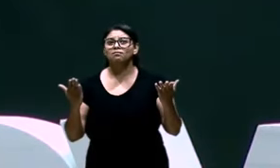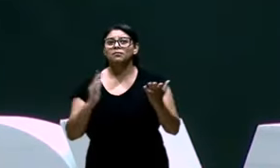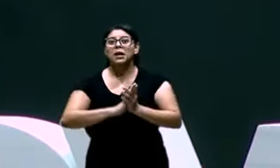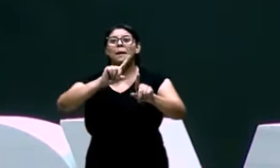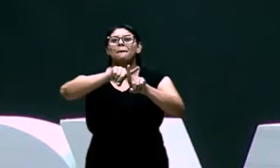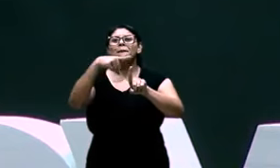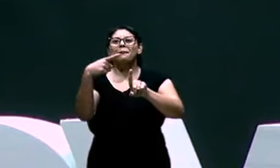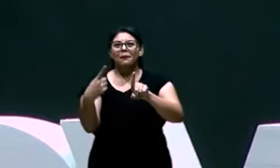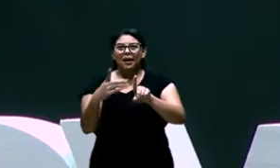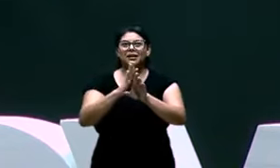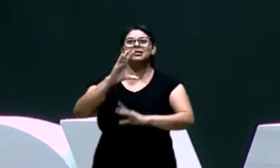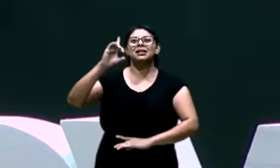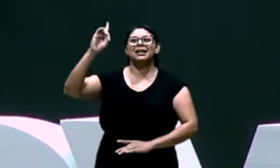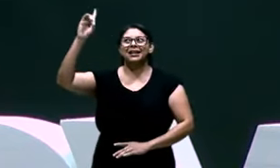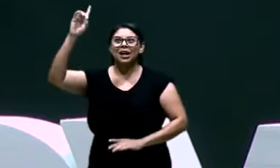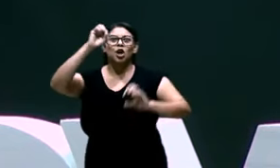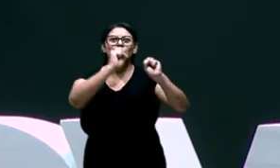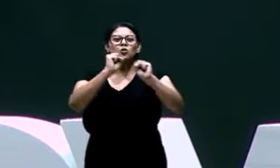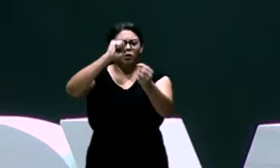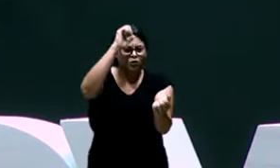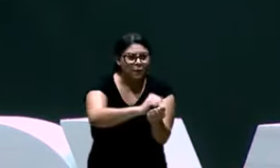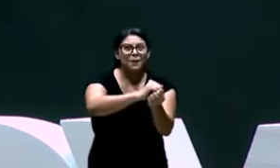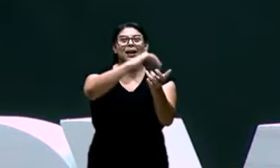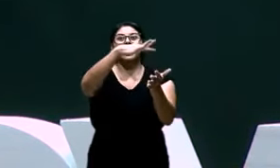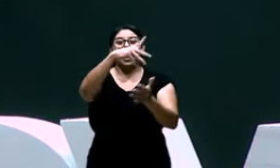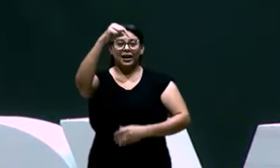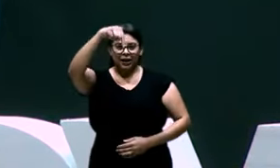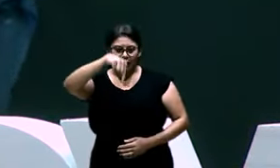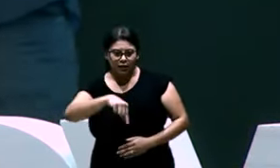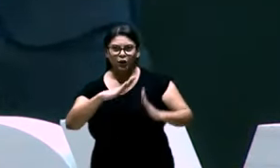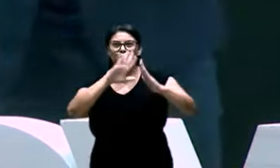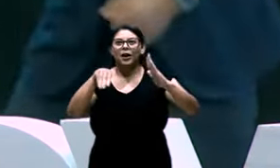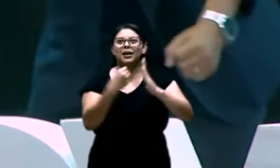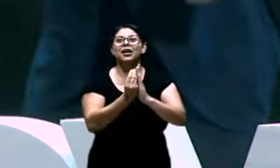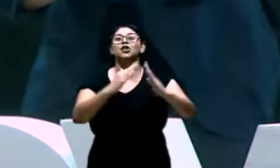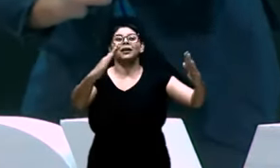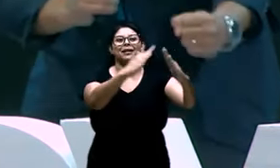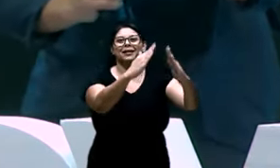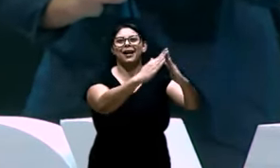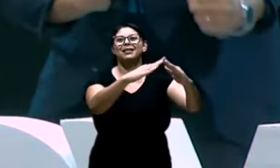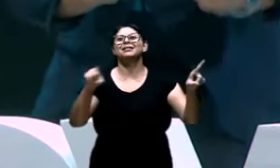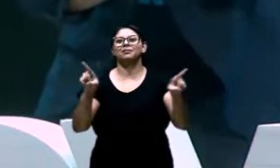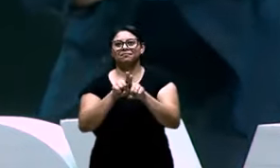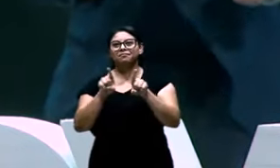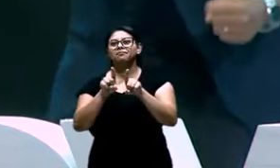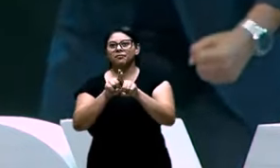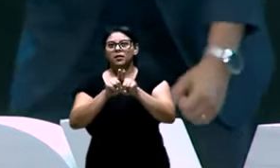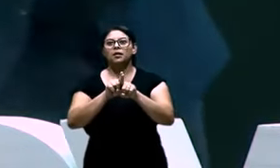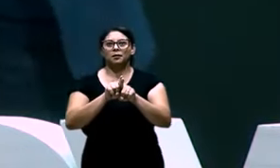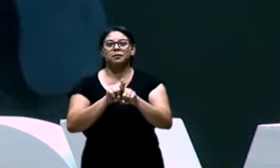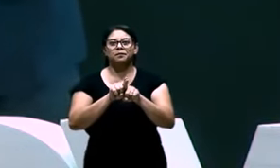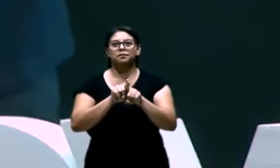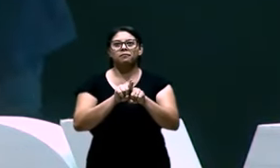se encarrega de fazer o milagre do lado de fora. Alguém levantou a mão na galeria, e eu vou dizer a você essa